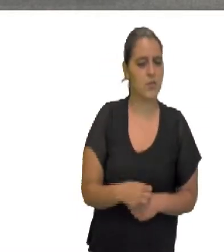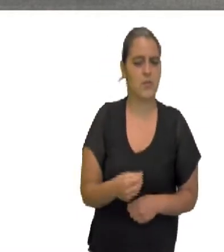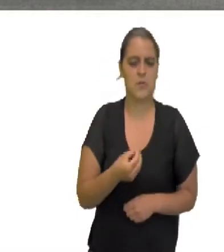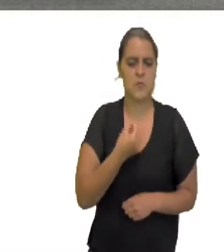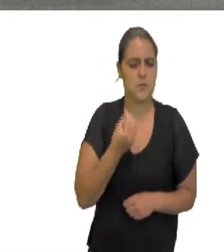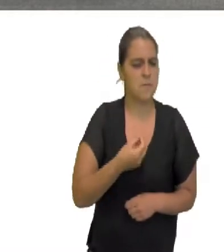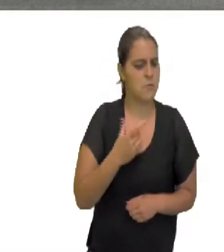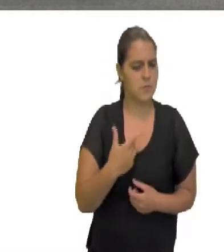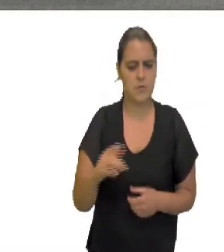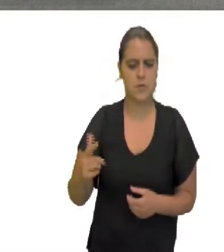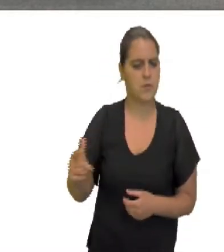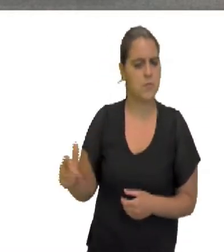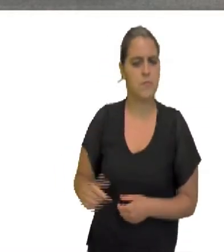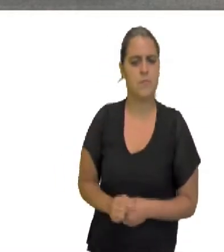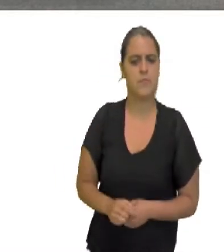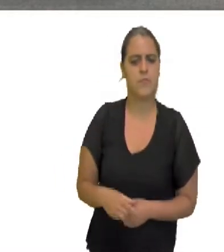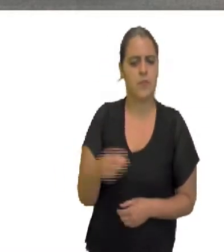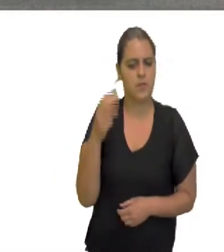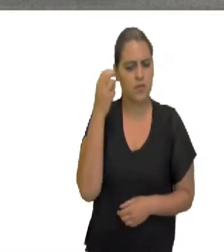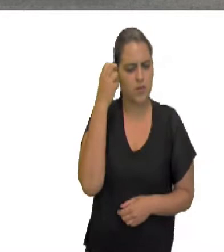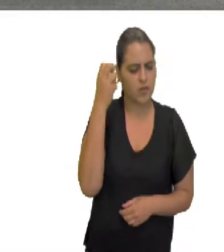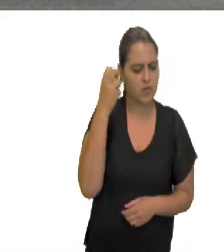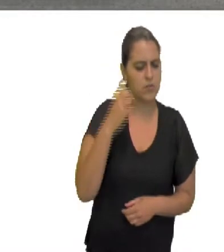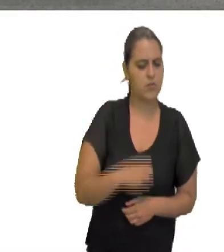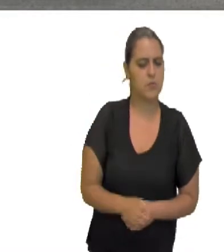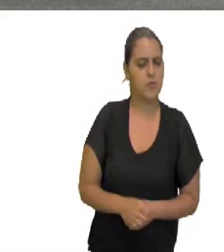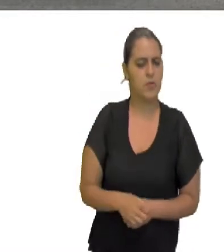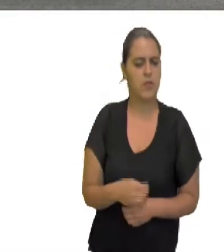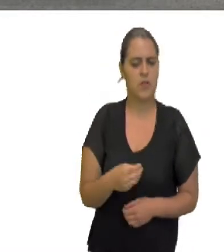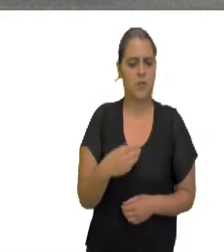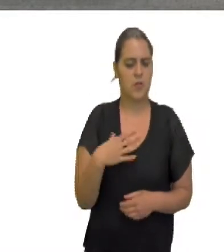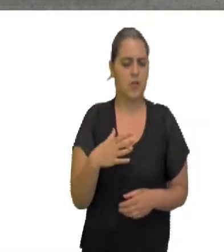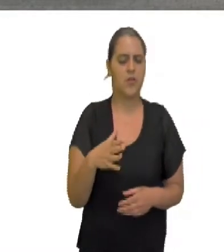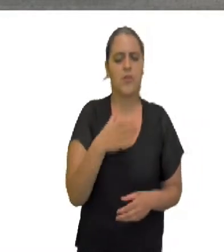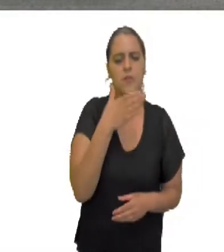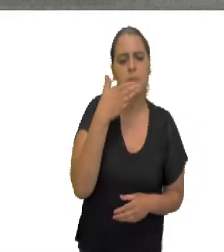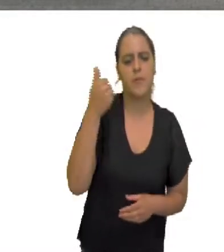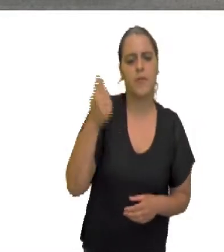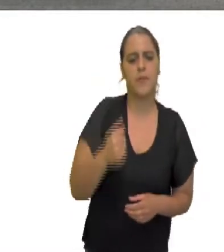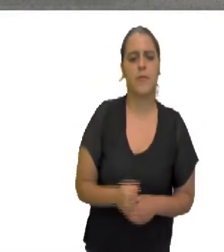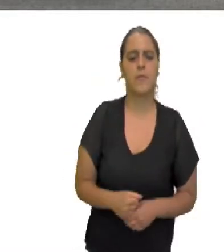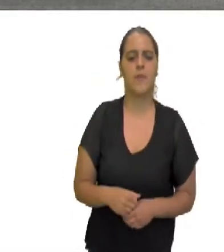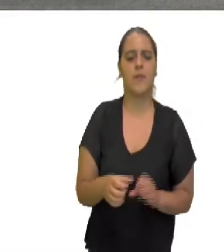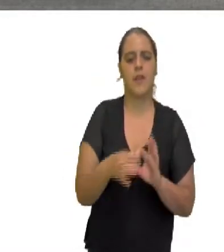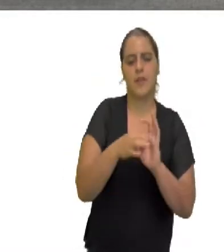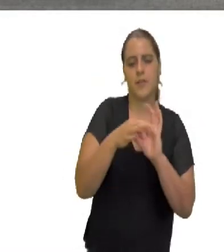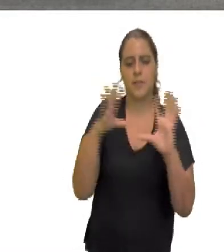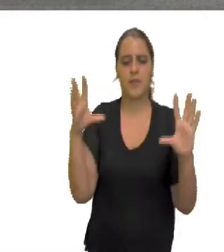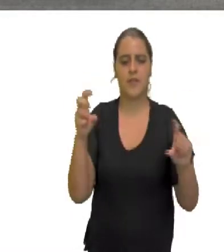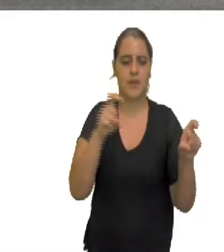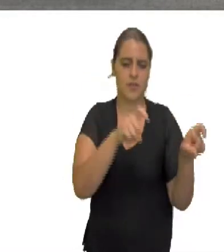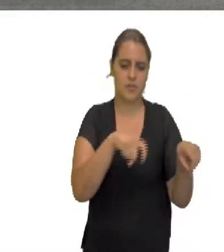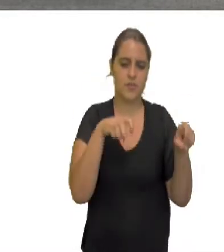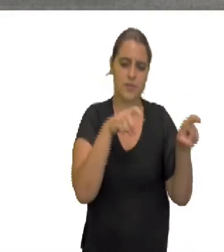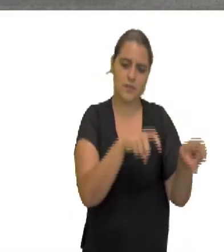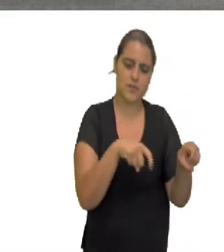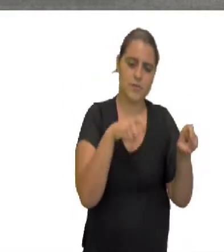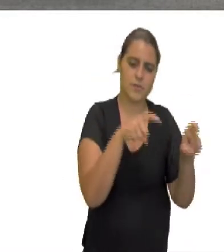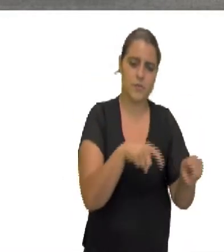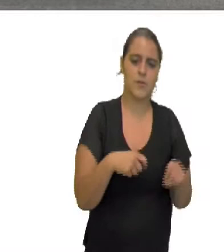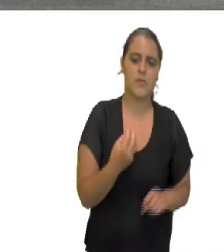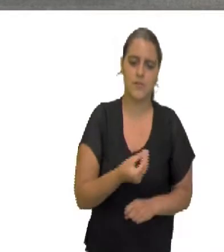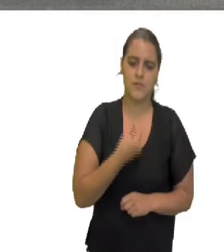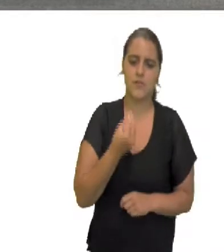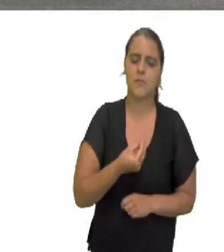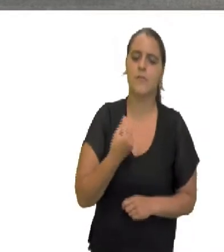para ele. Ele, na concepção dele, ele achava muito melhor a liberdade que ele tinha a